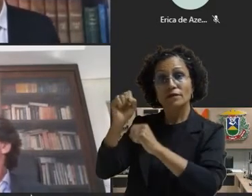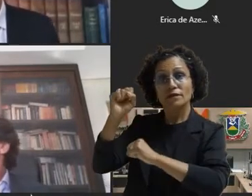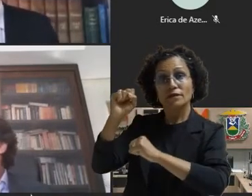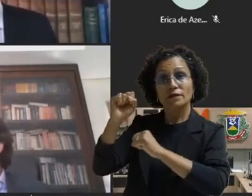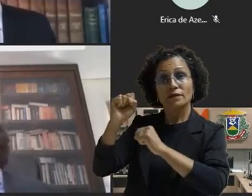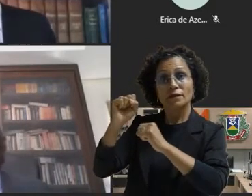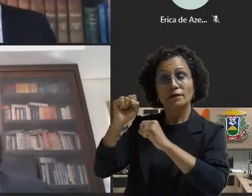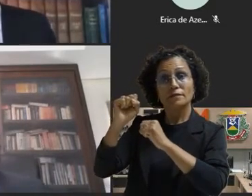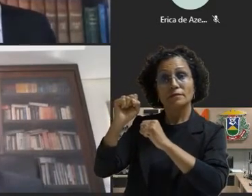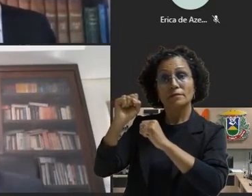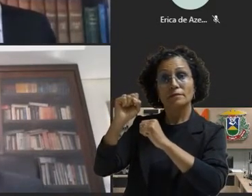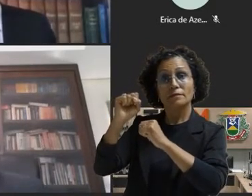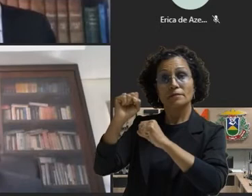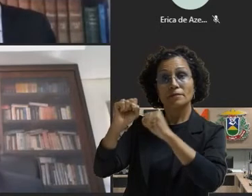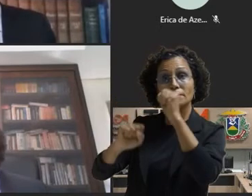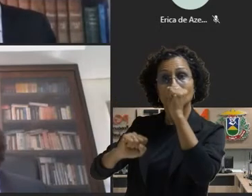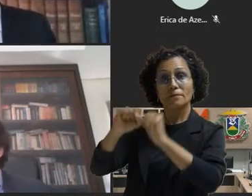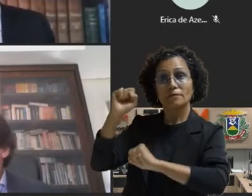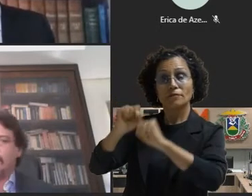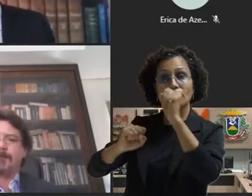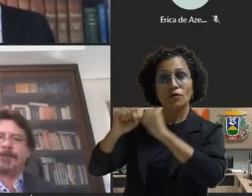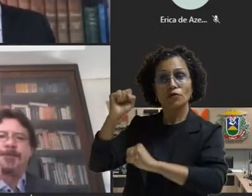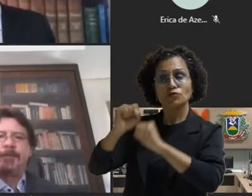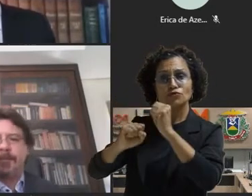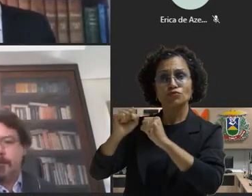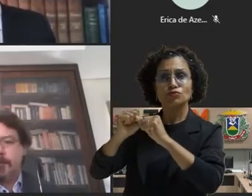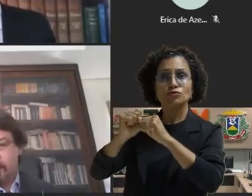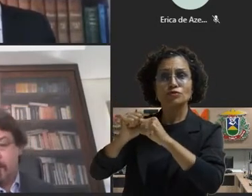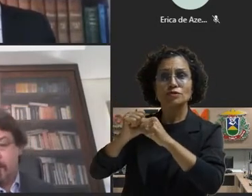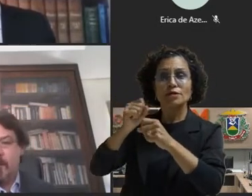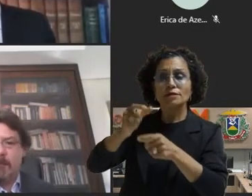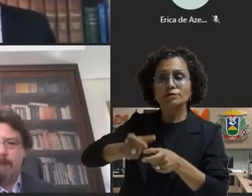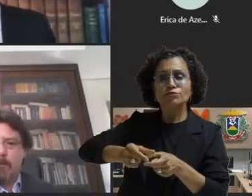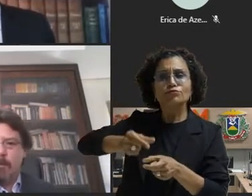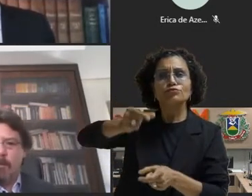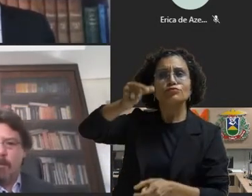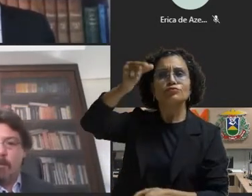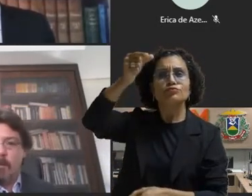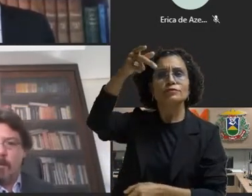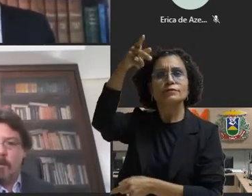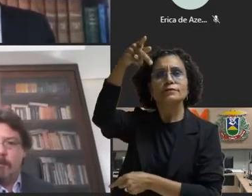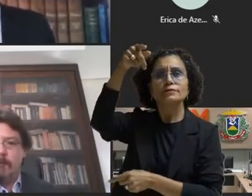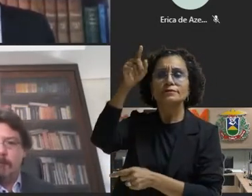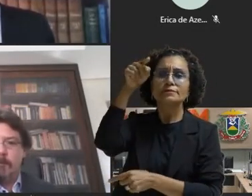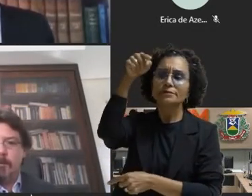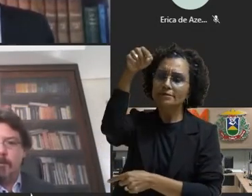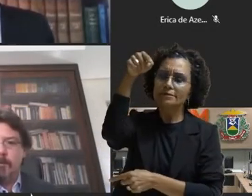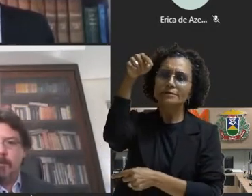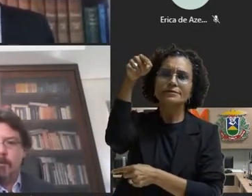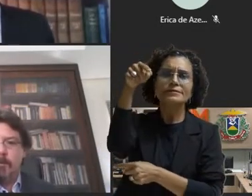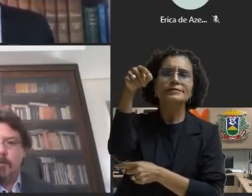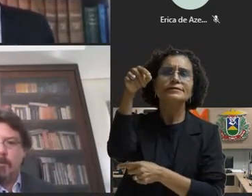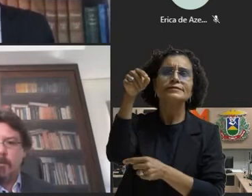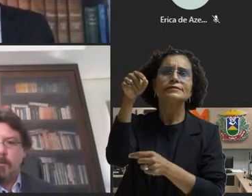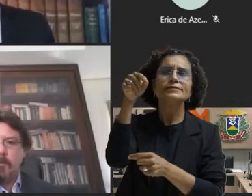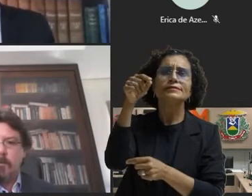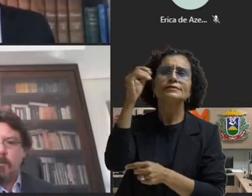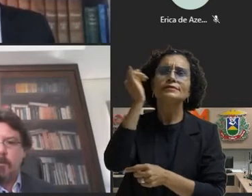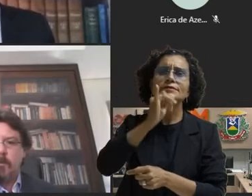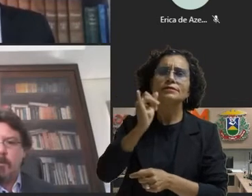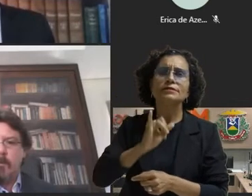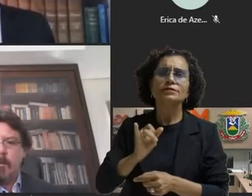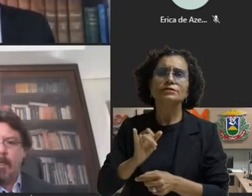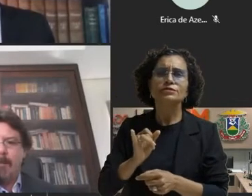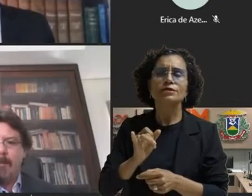blocos, uma fábrica de postes, de concreto. Mas, basicamente, ela diz que é de postes, para